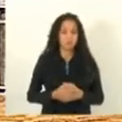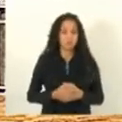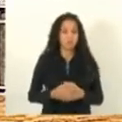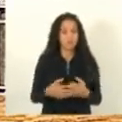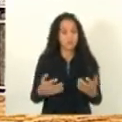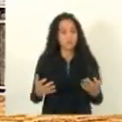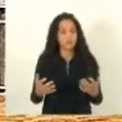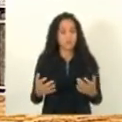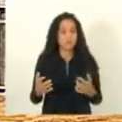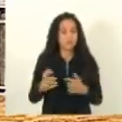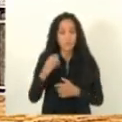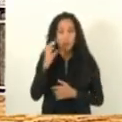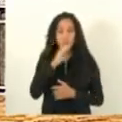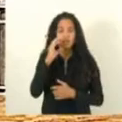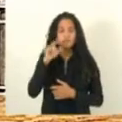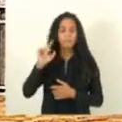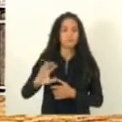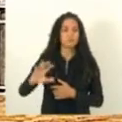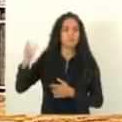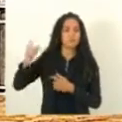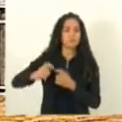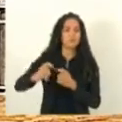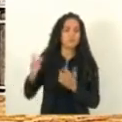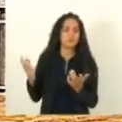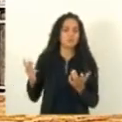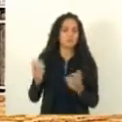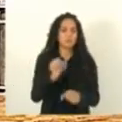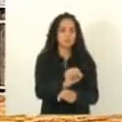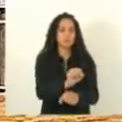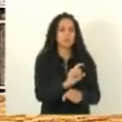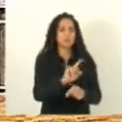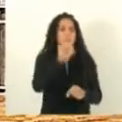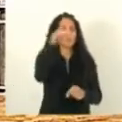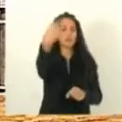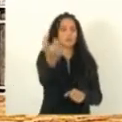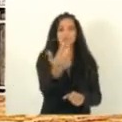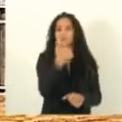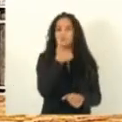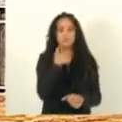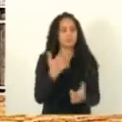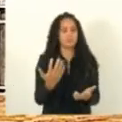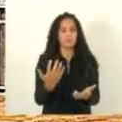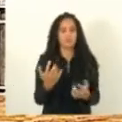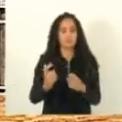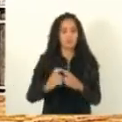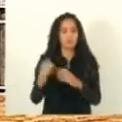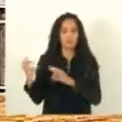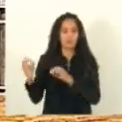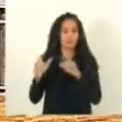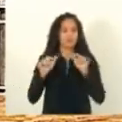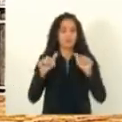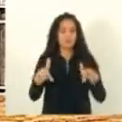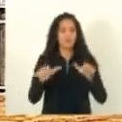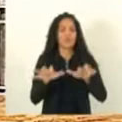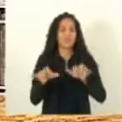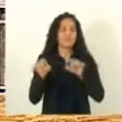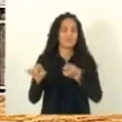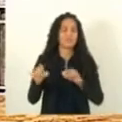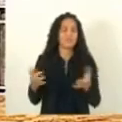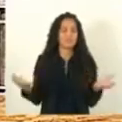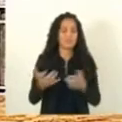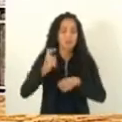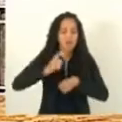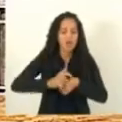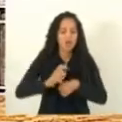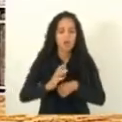realmente imediatista, ele precisa resolver, porque não pode esperar para depois. Todo médico é assim. A gente precisa resolver e